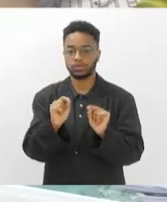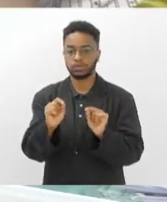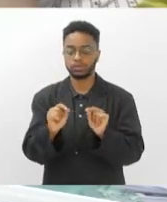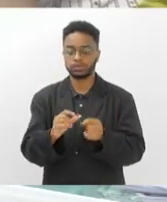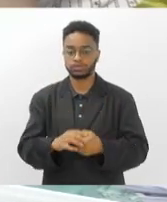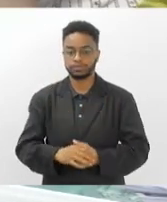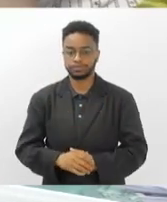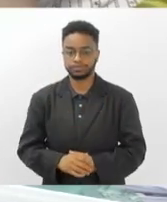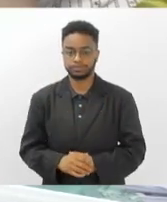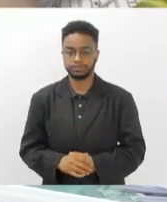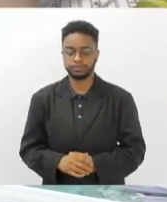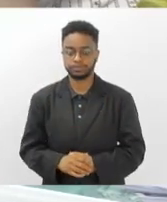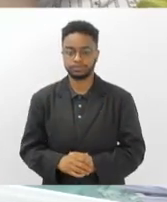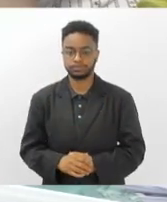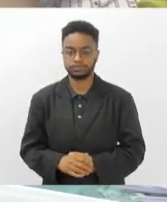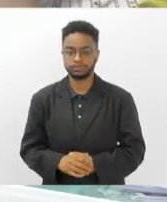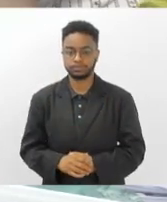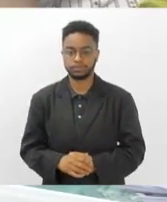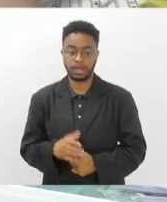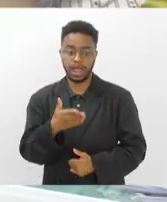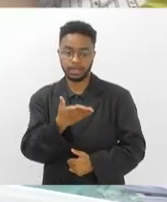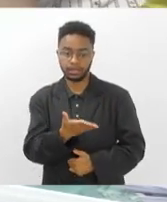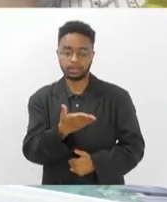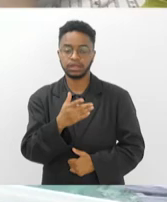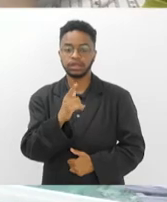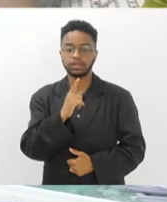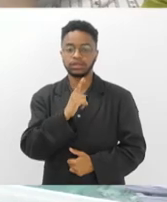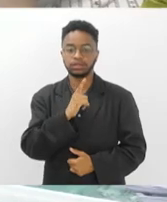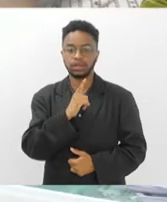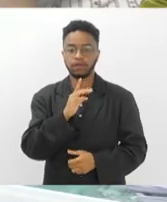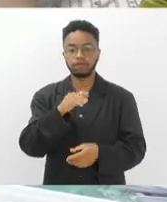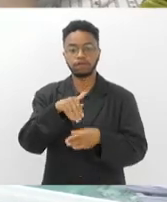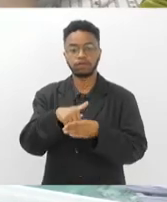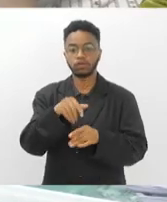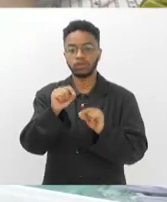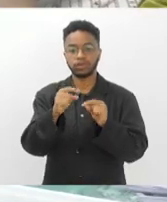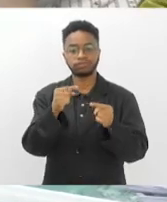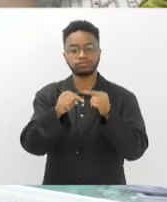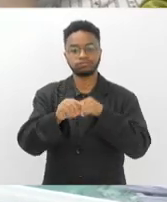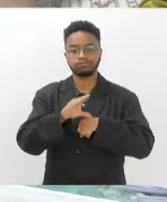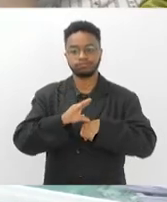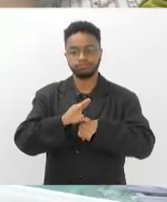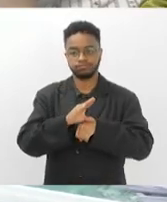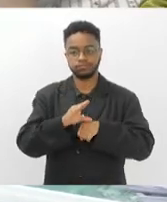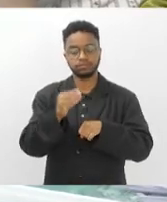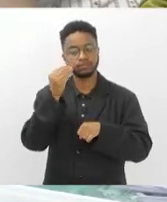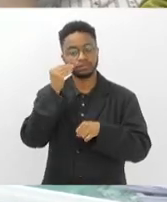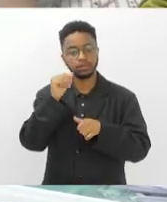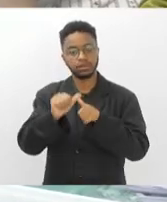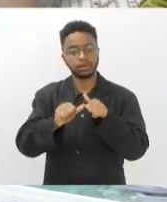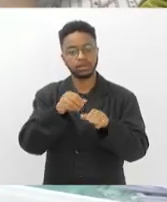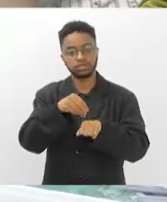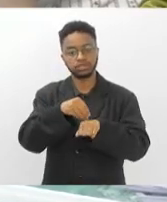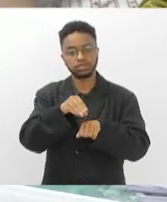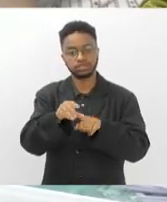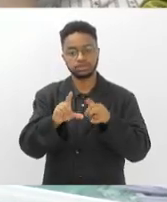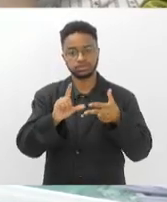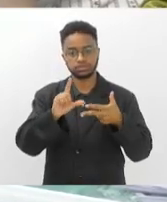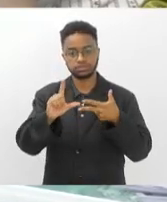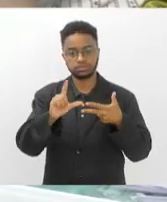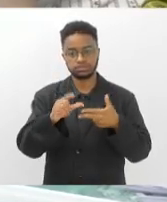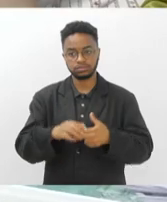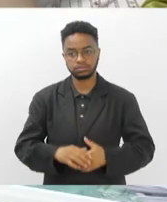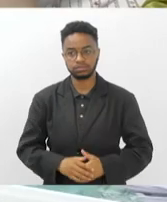que, no caso aqui, nós teríamos um voto pela inconstitucionalidade com transformação e indicação